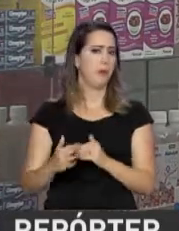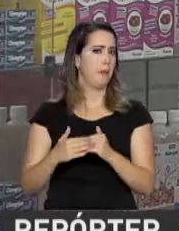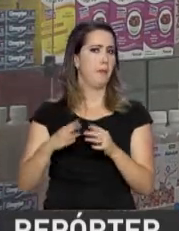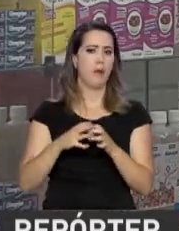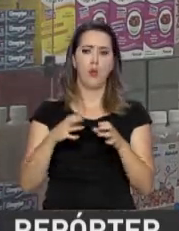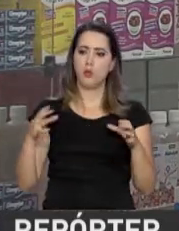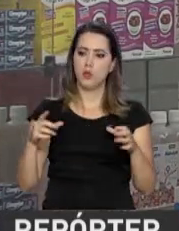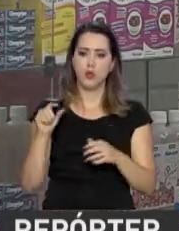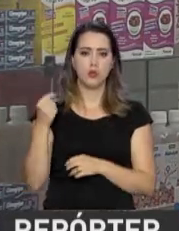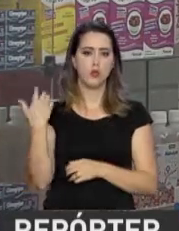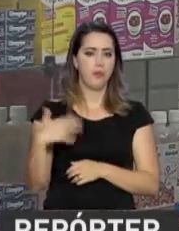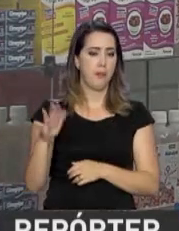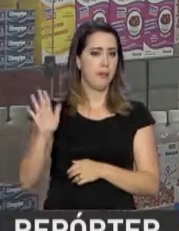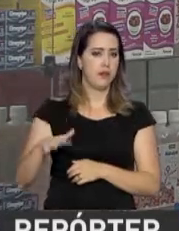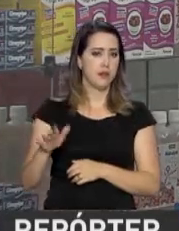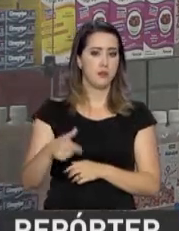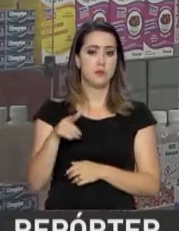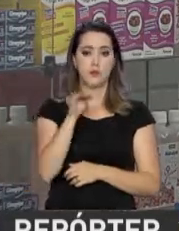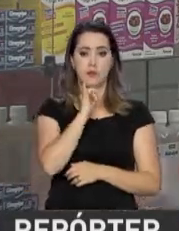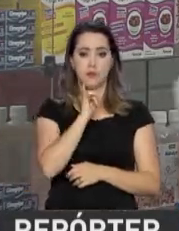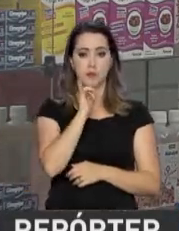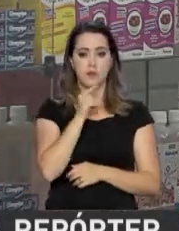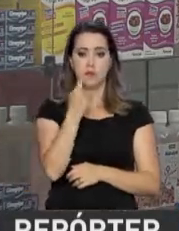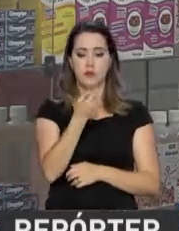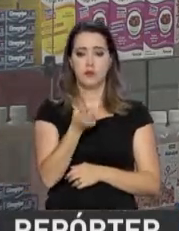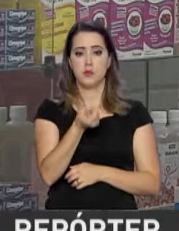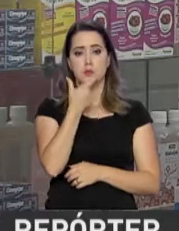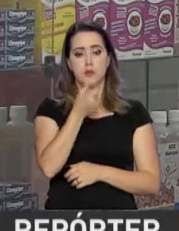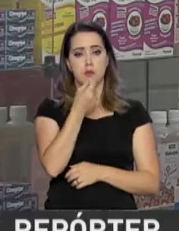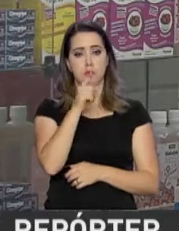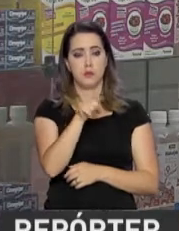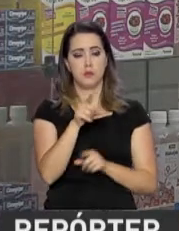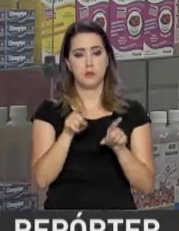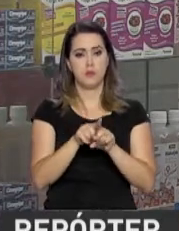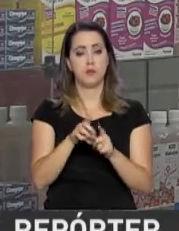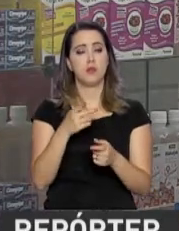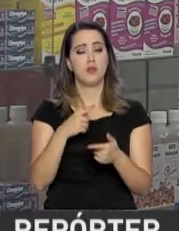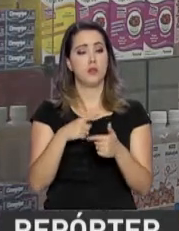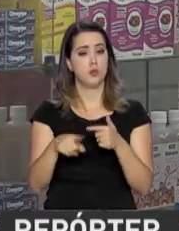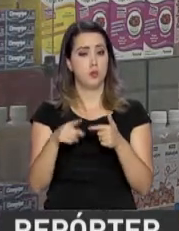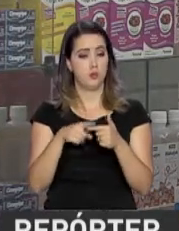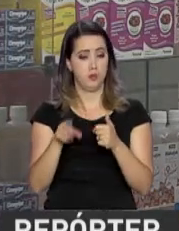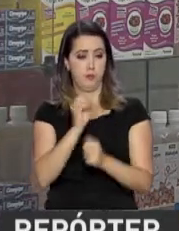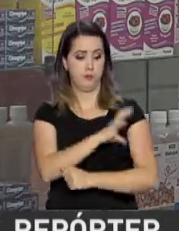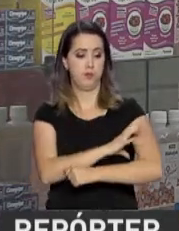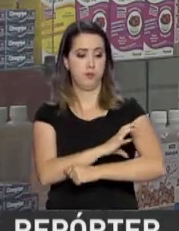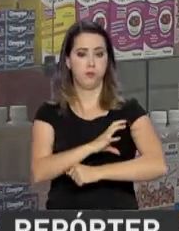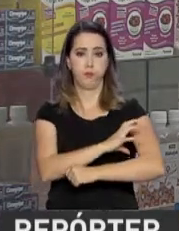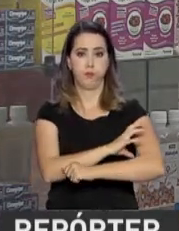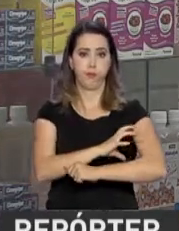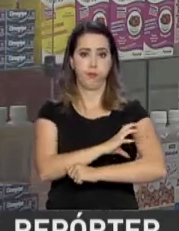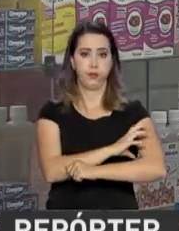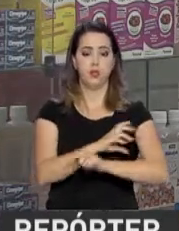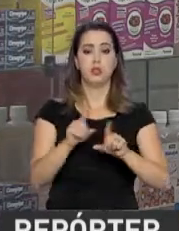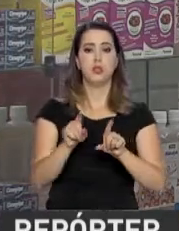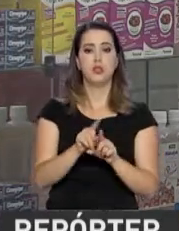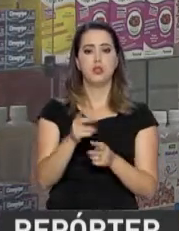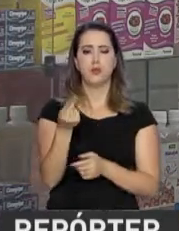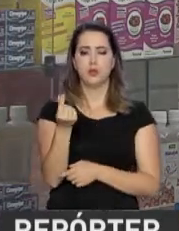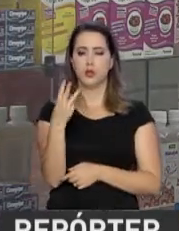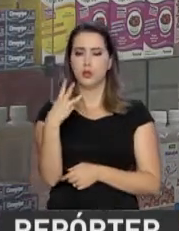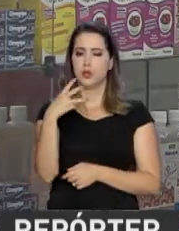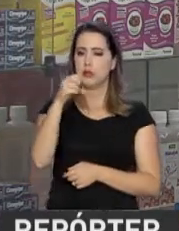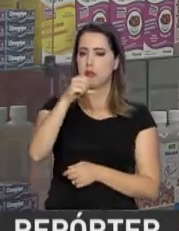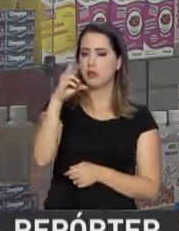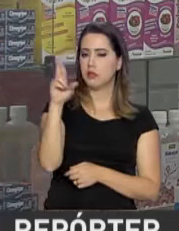maiores um exemplo esse medicamento para tratamento de hipertensão ele custa em média trinta e